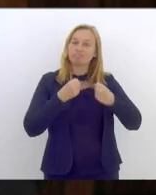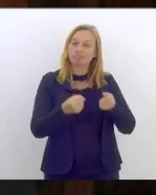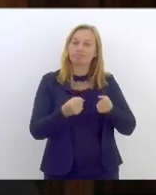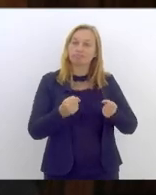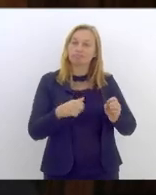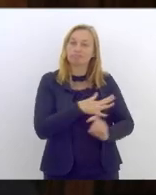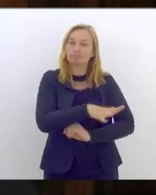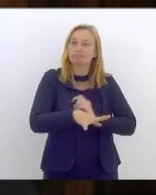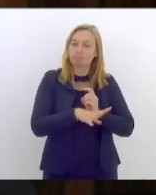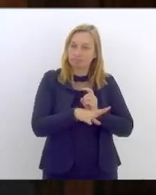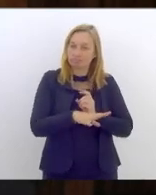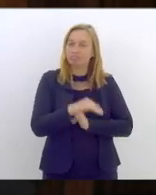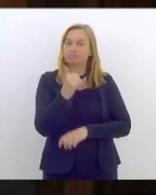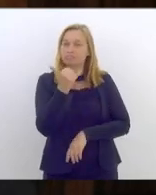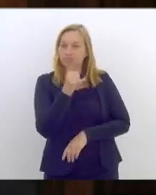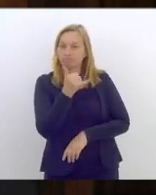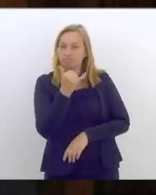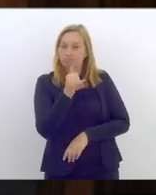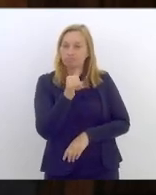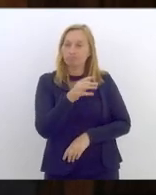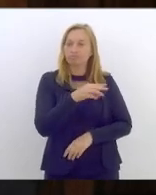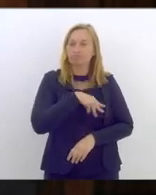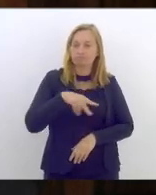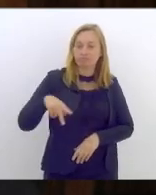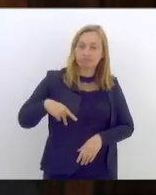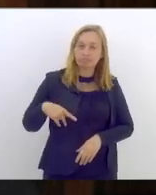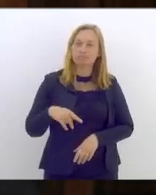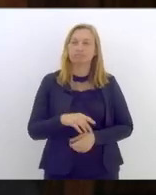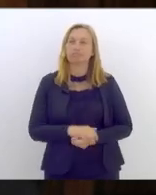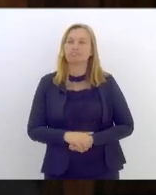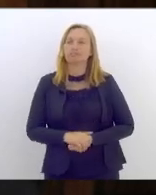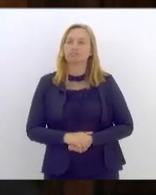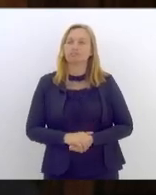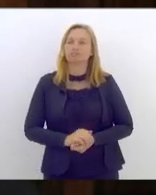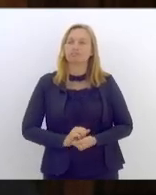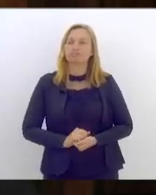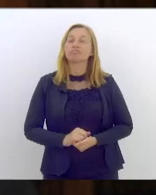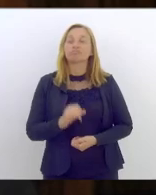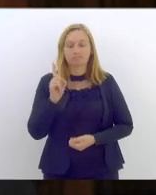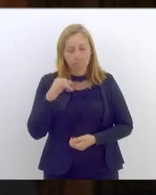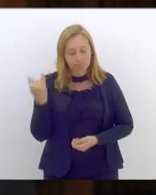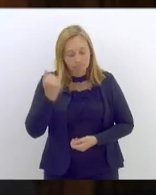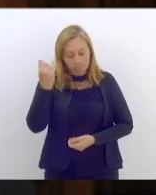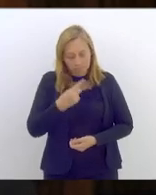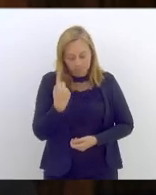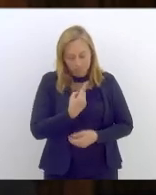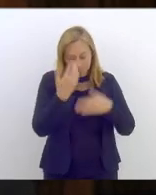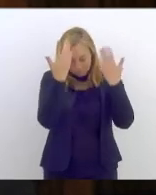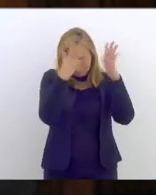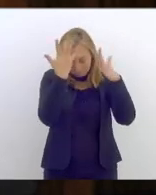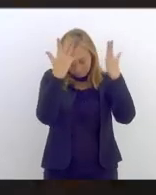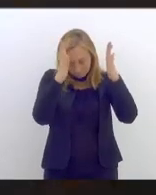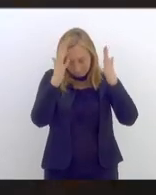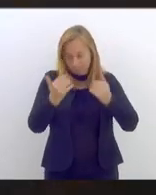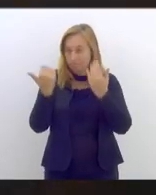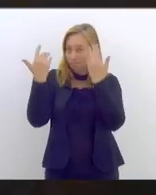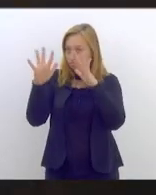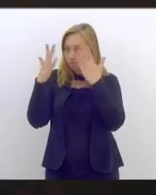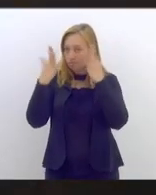Fluminense e defesa do ministério público e isso é muito importante para todos nós Parabéns